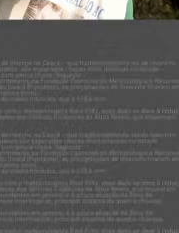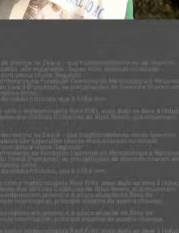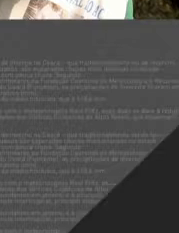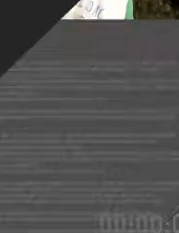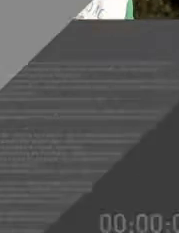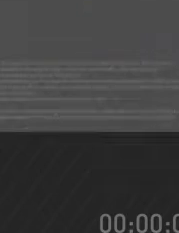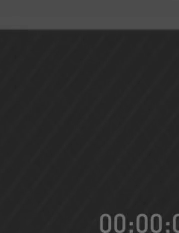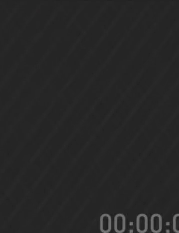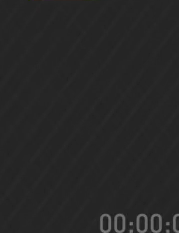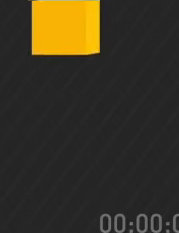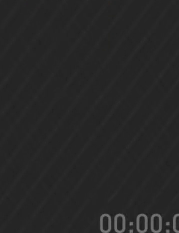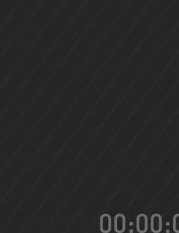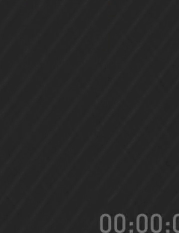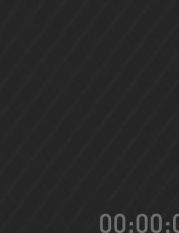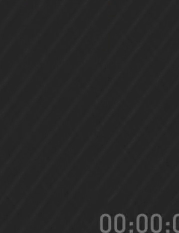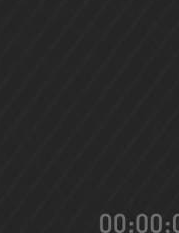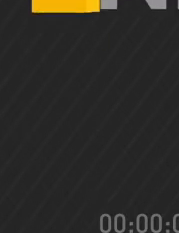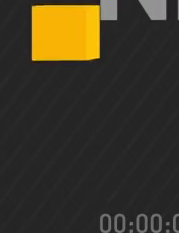ae